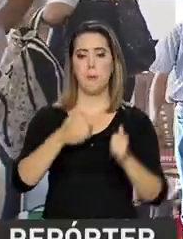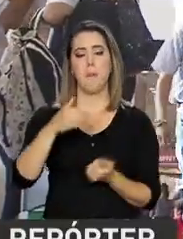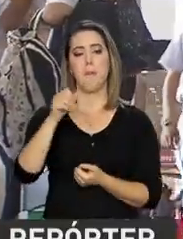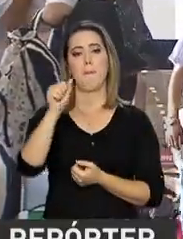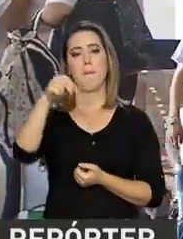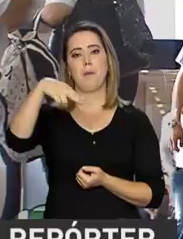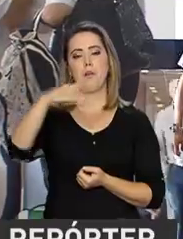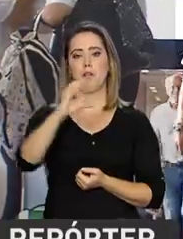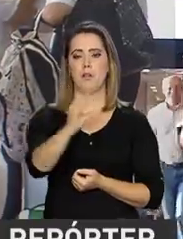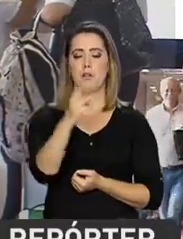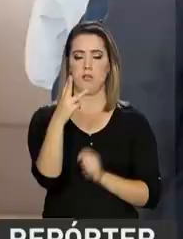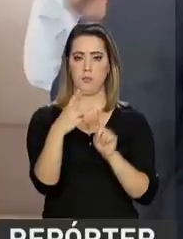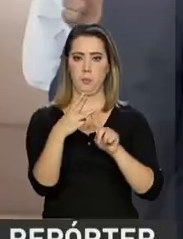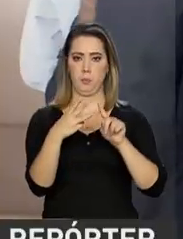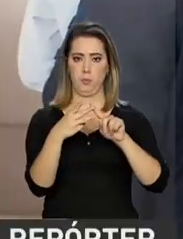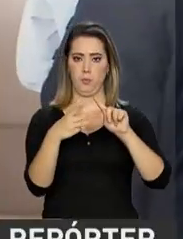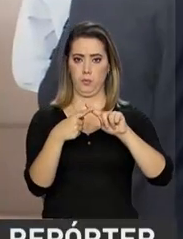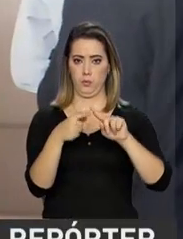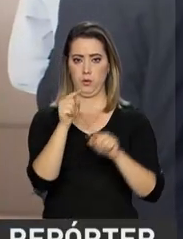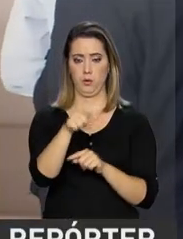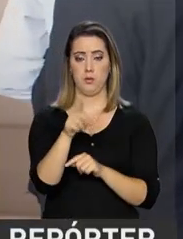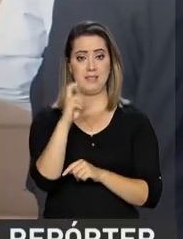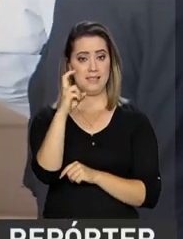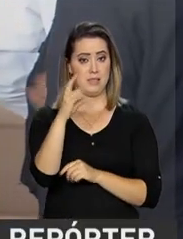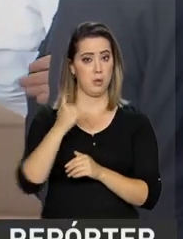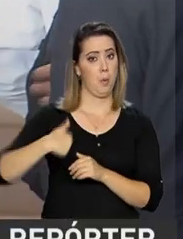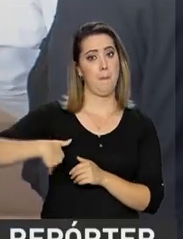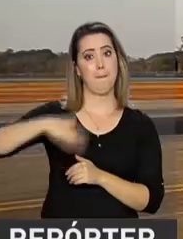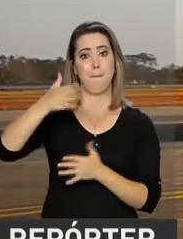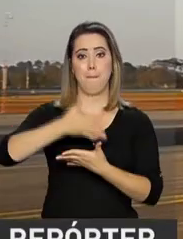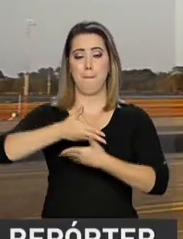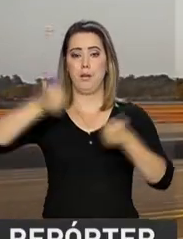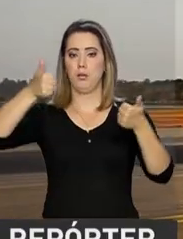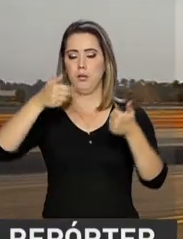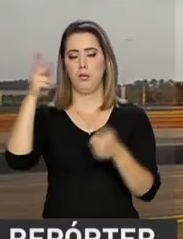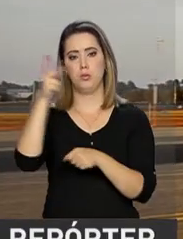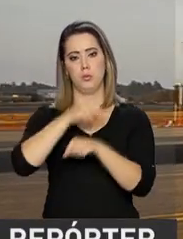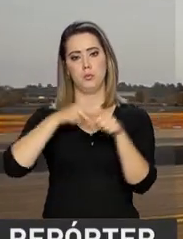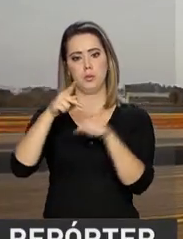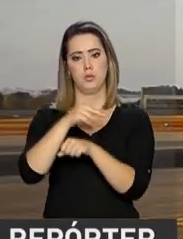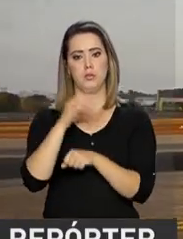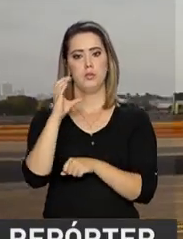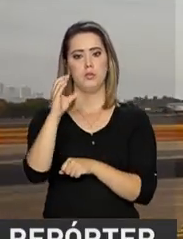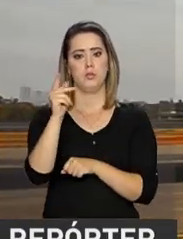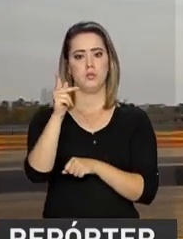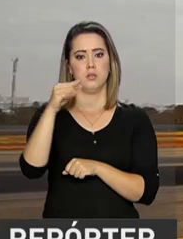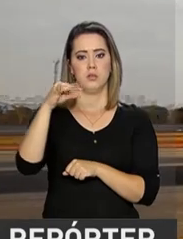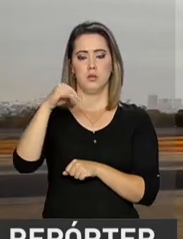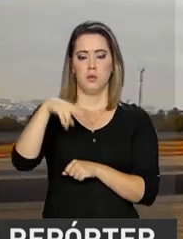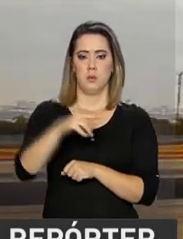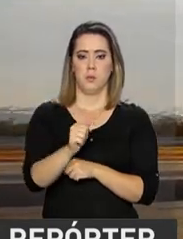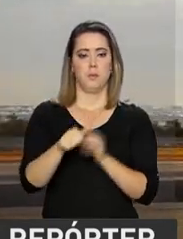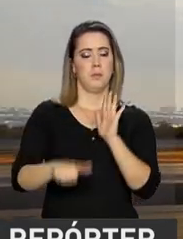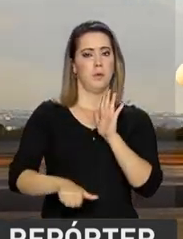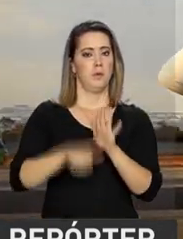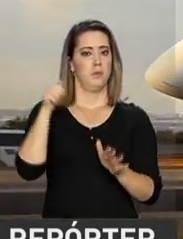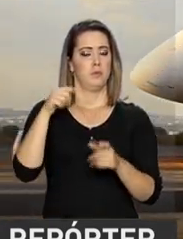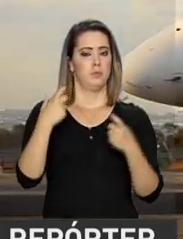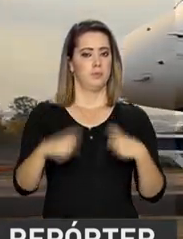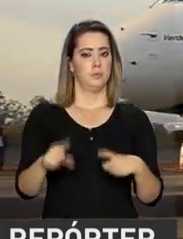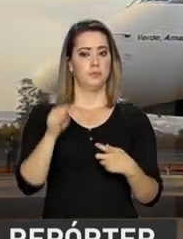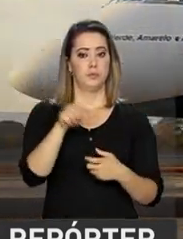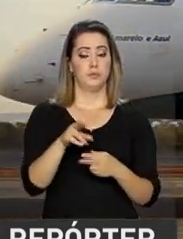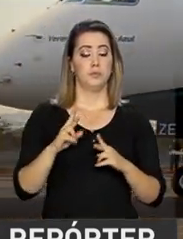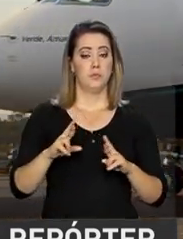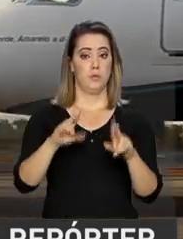anac estes três aeroportos aparecem entre os cinco melhores do país e de campinas que está em primeiro lugar os passageiros esperam